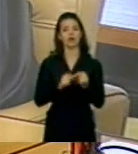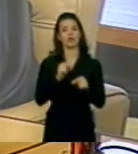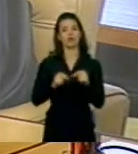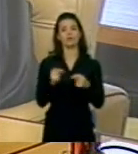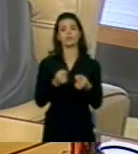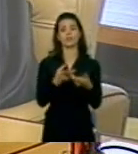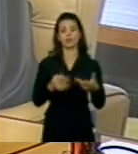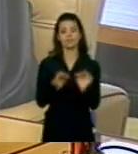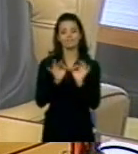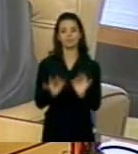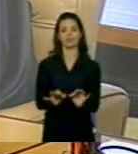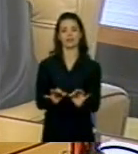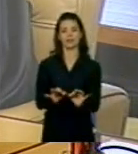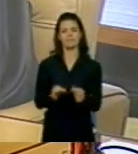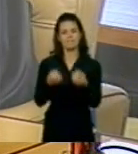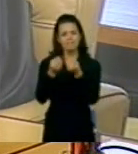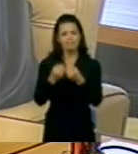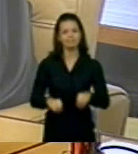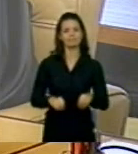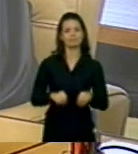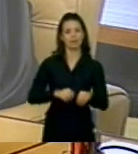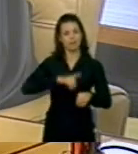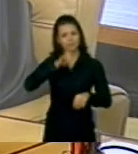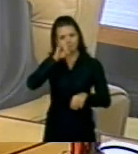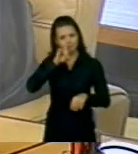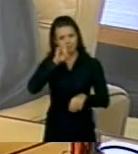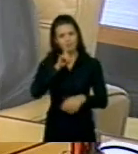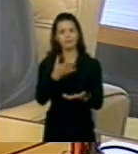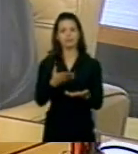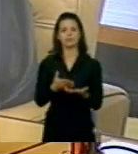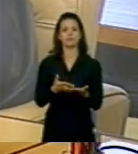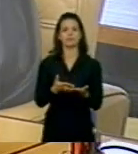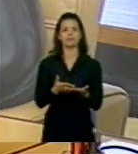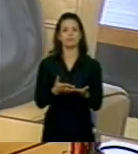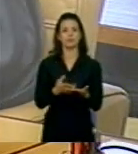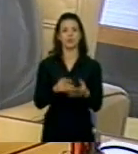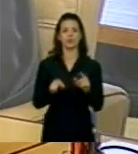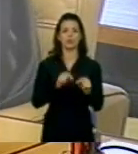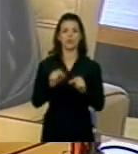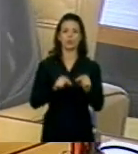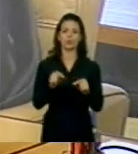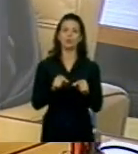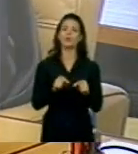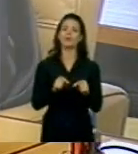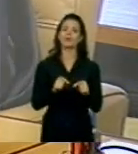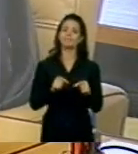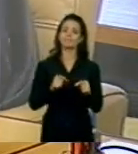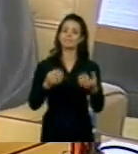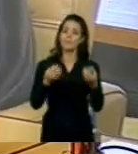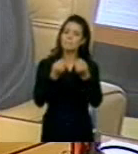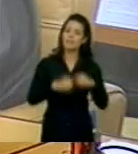de particular gravidade que revelem a indispensabilidade da medida para a rígida sequência dos